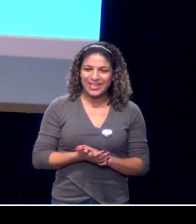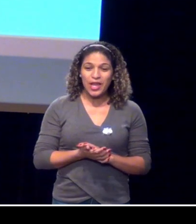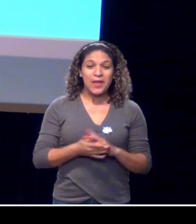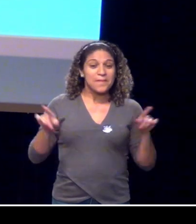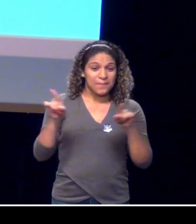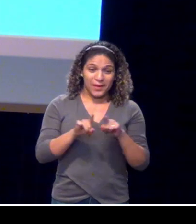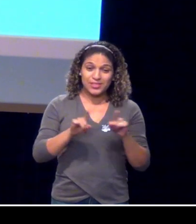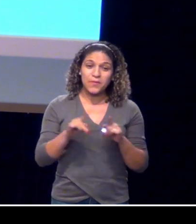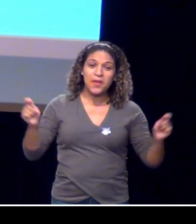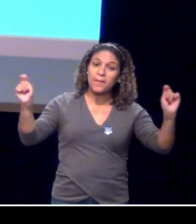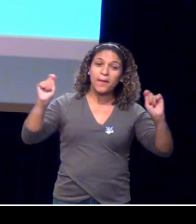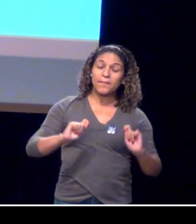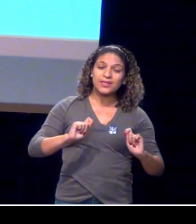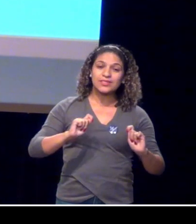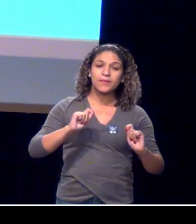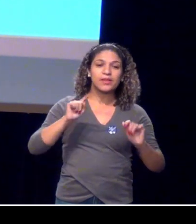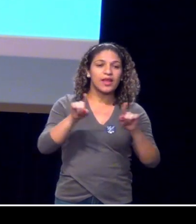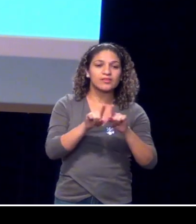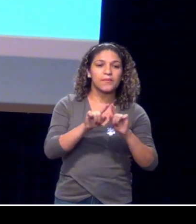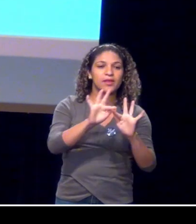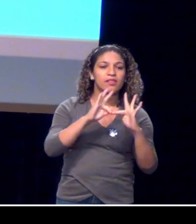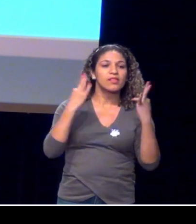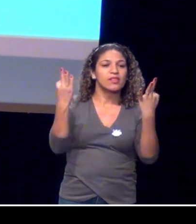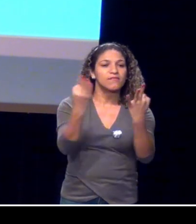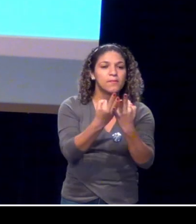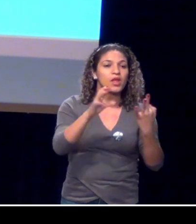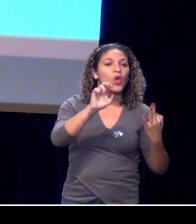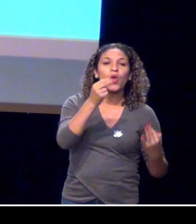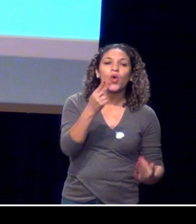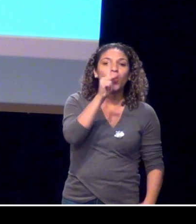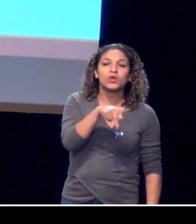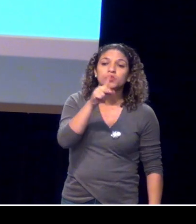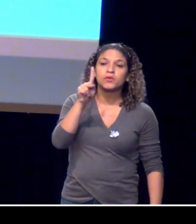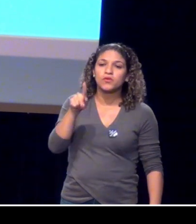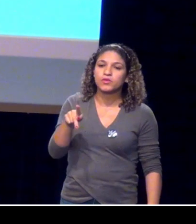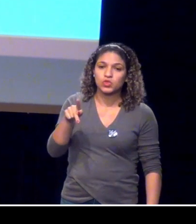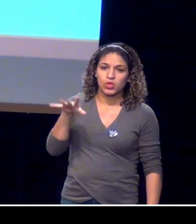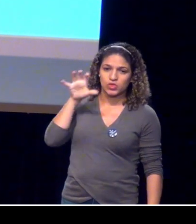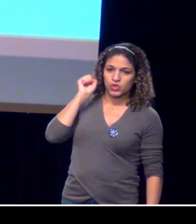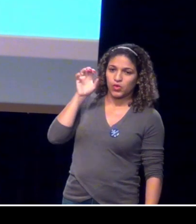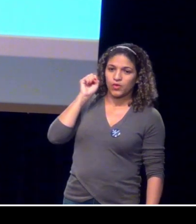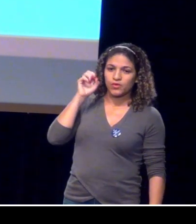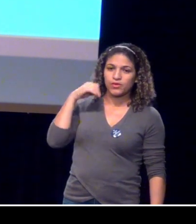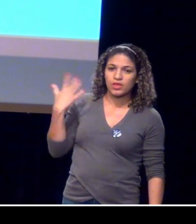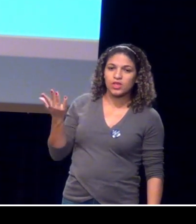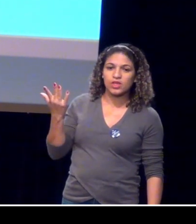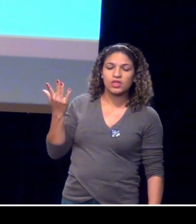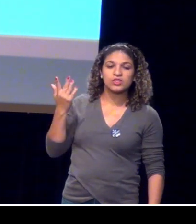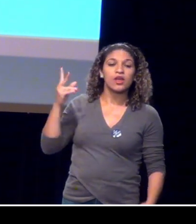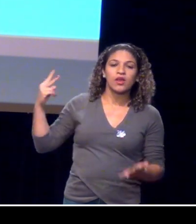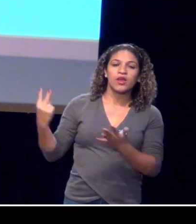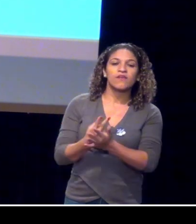uma forma de possibilitar tanto à família ou aos professores, e aí, no caso, ouvintes, que ali